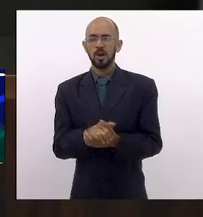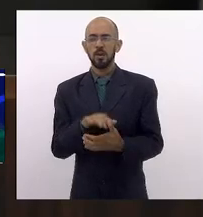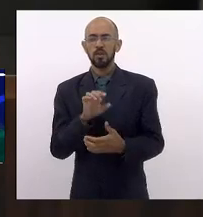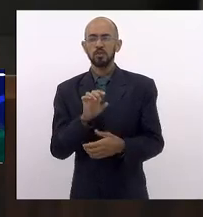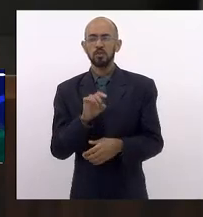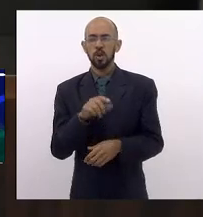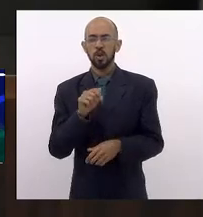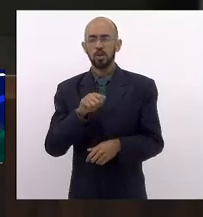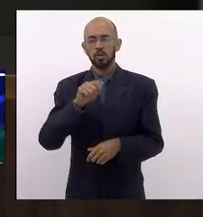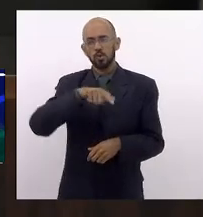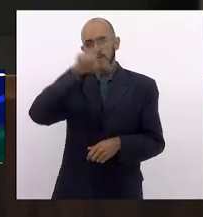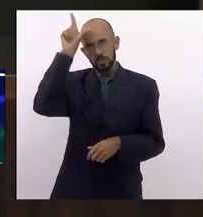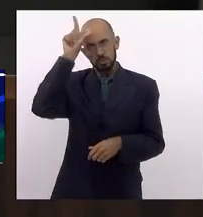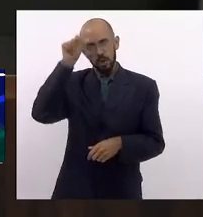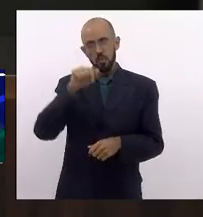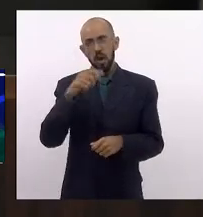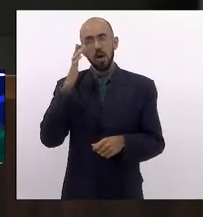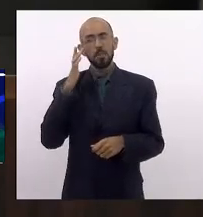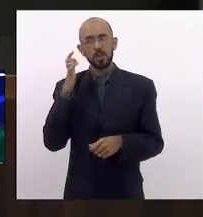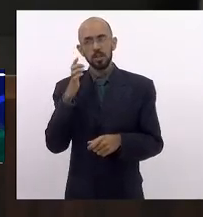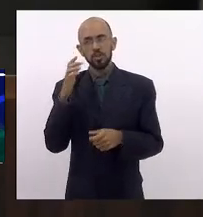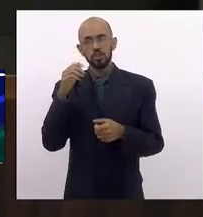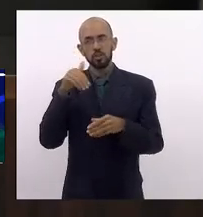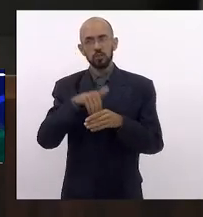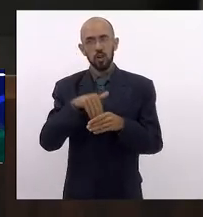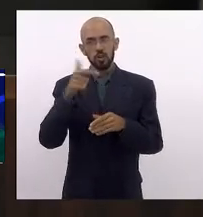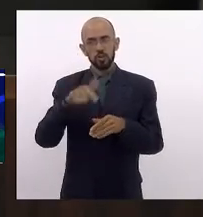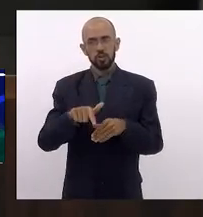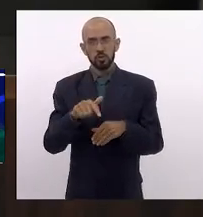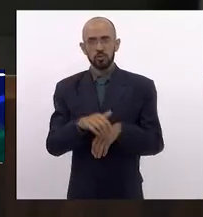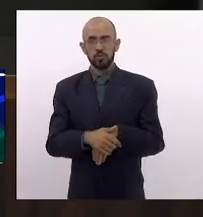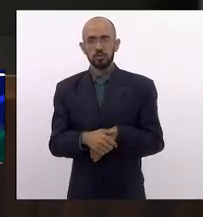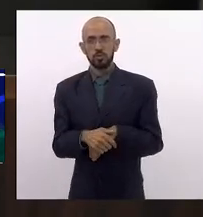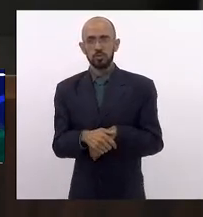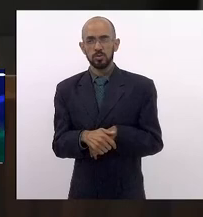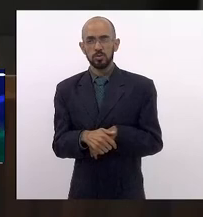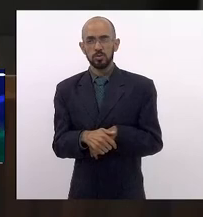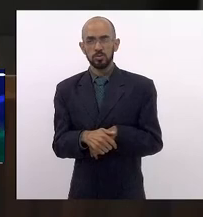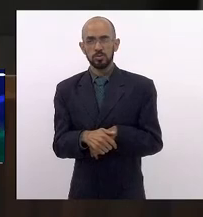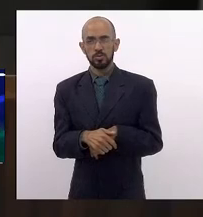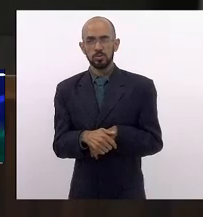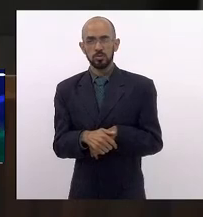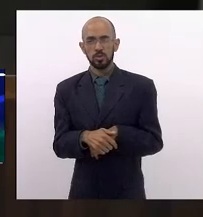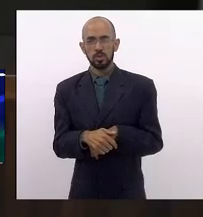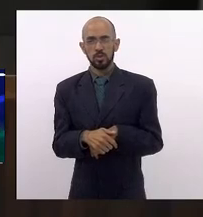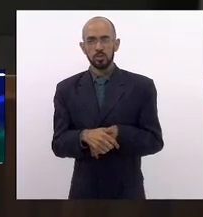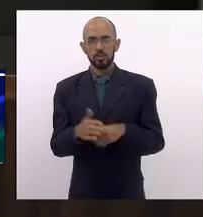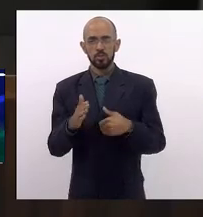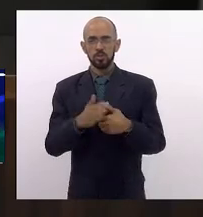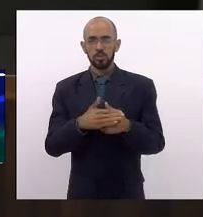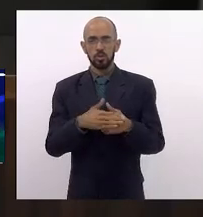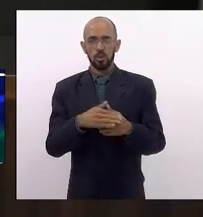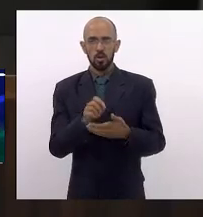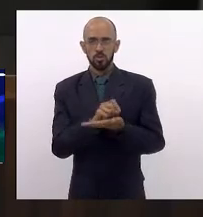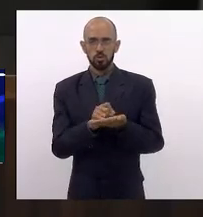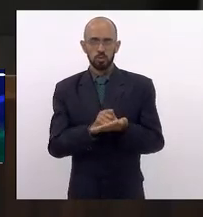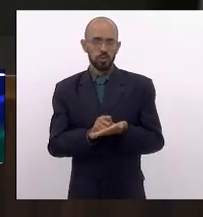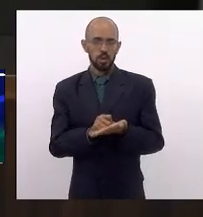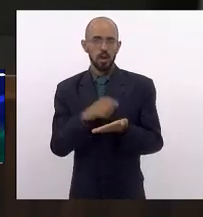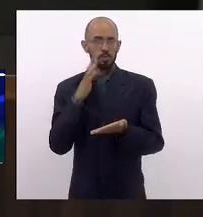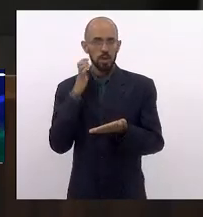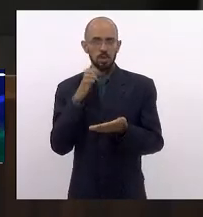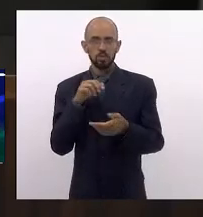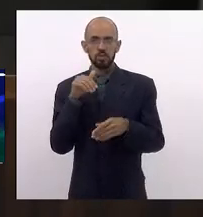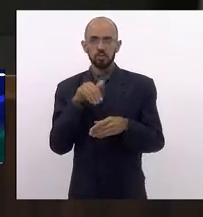só do Luiz a Oi de volta voltamos amanhã E aí adotamos as cantorias e a gente tem de amanhã com autoria para todos os demais